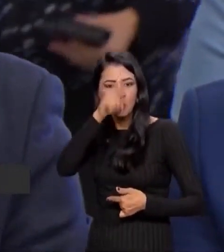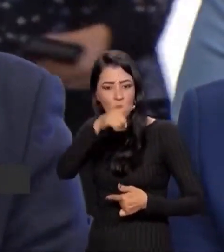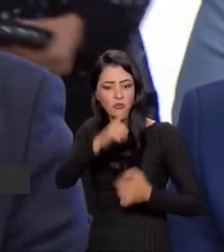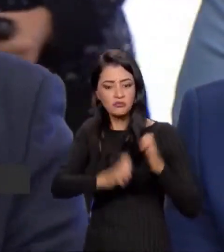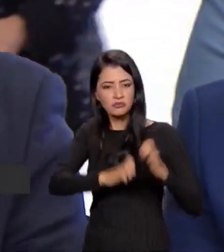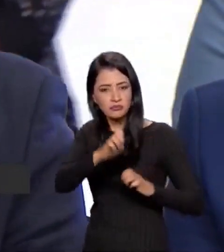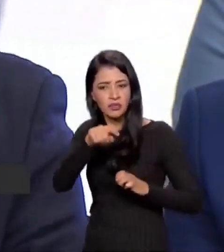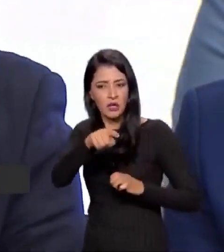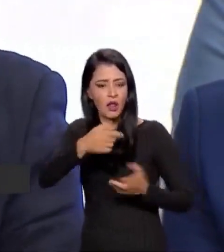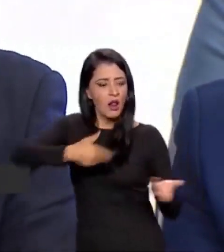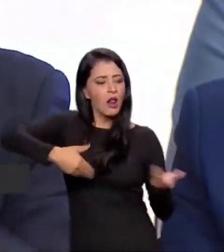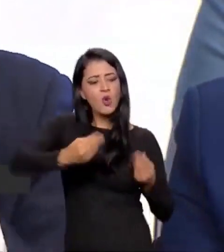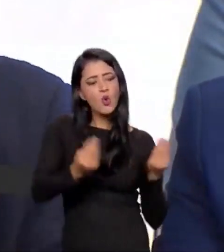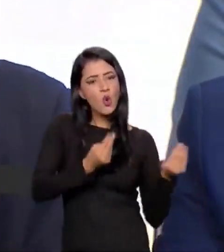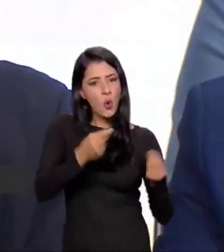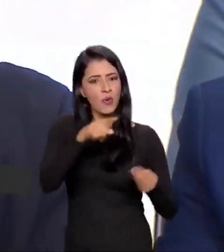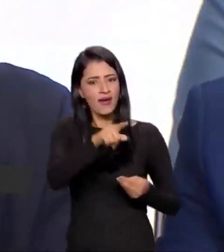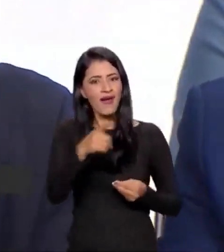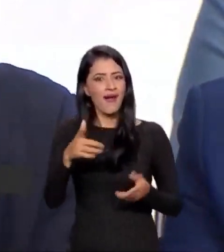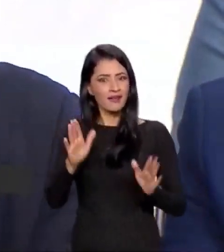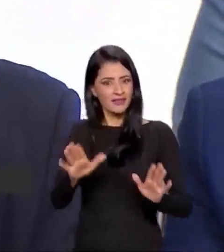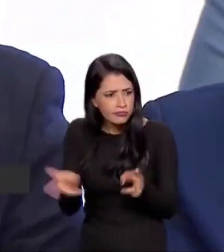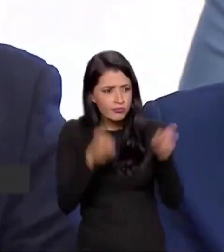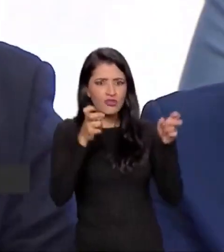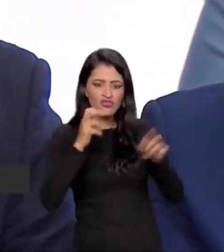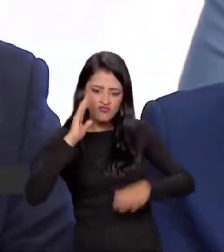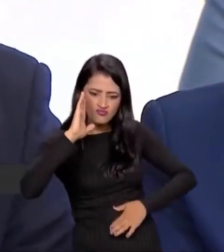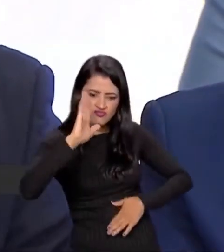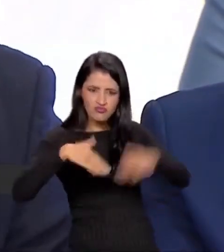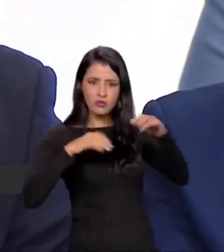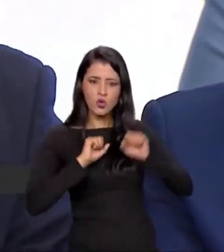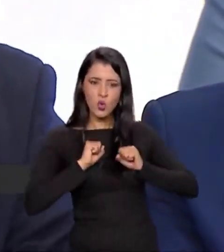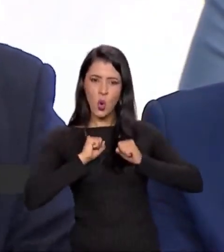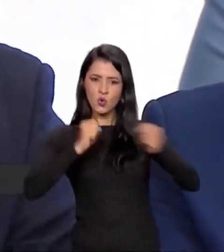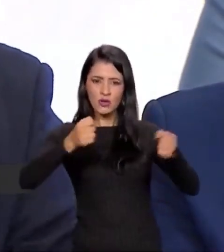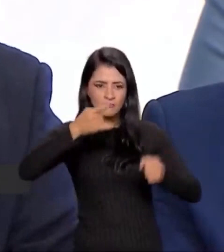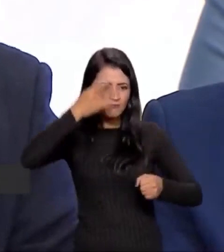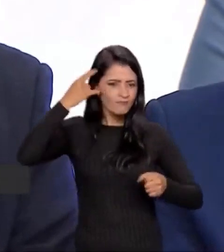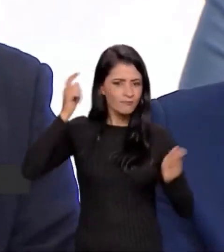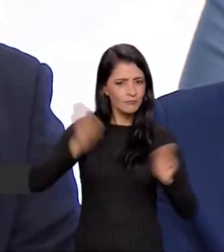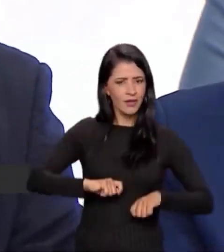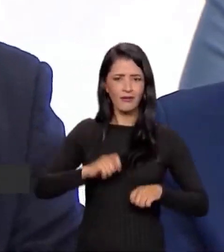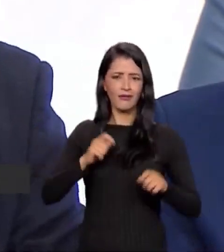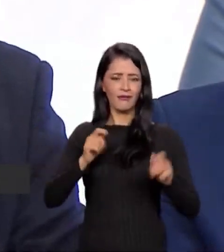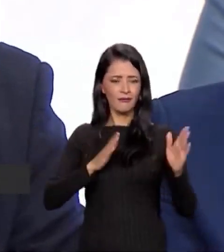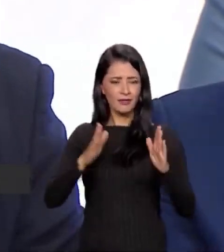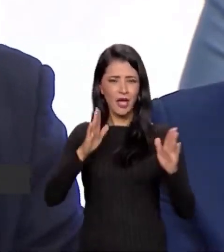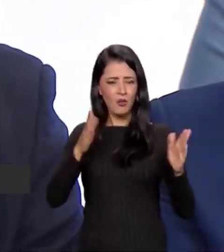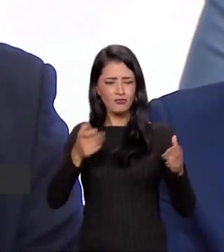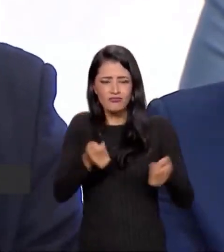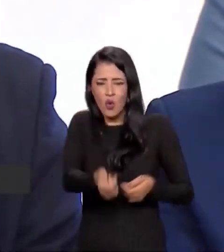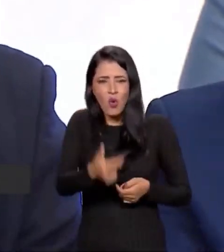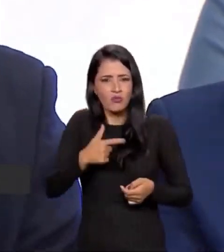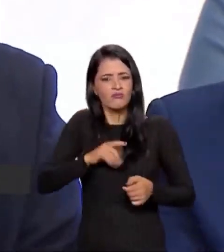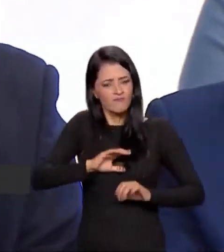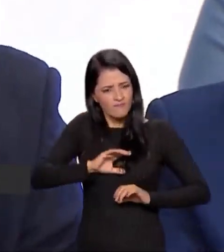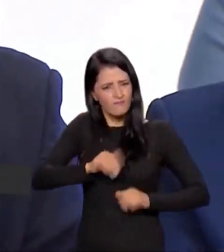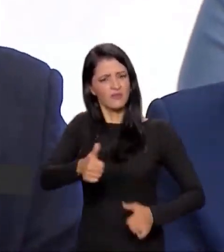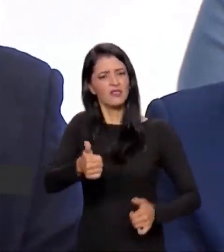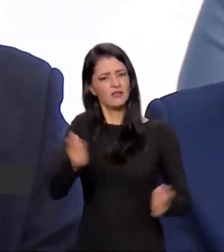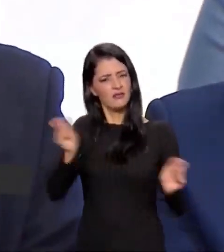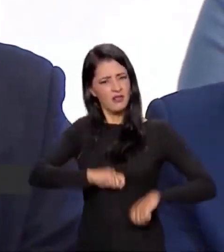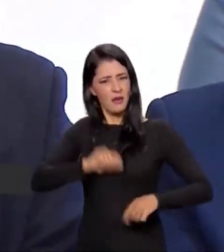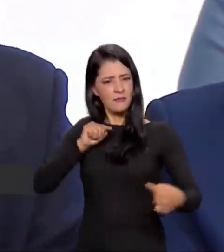erra menos e pode contribuir mais para o desenvolvimento do Brasil. Nós temos que recuperar, sair da visão de curto prazo, ter ousadia e pensar